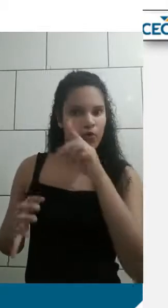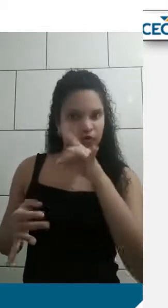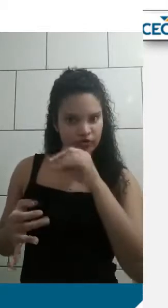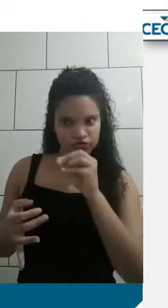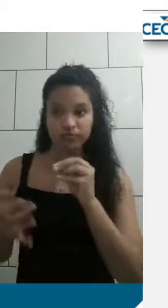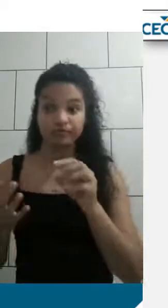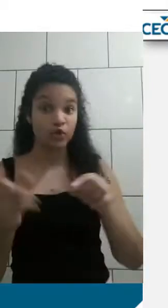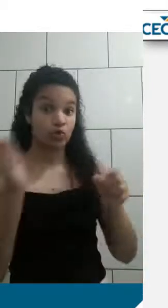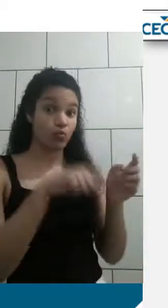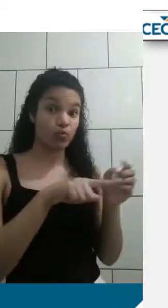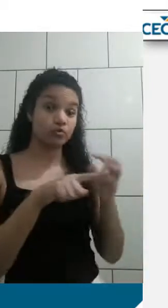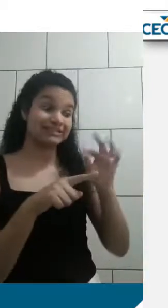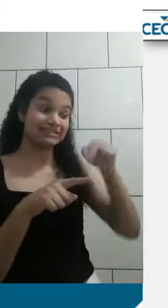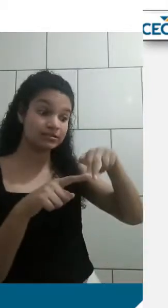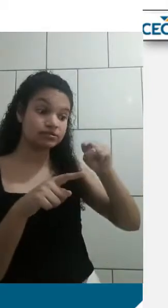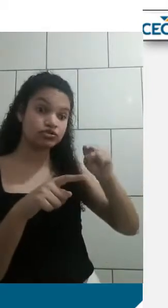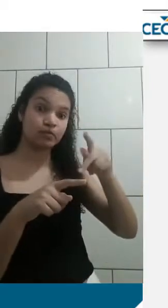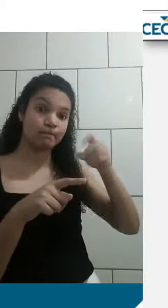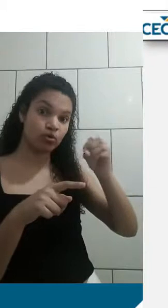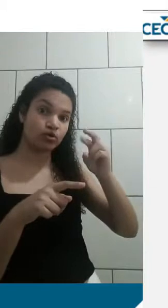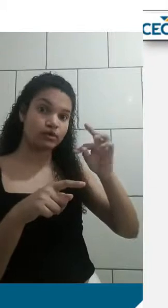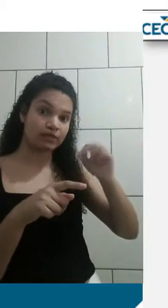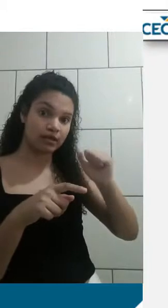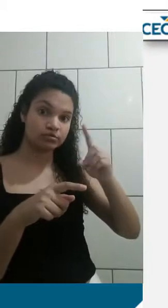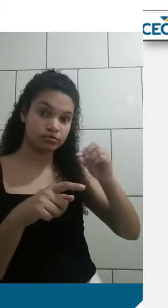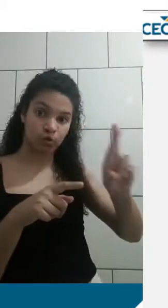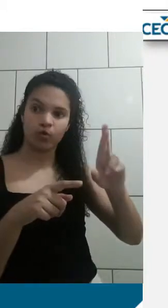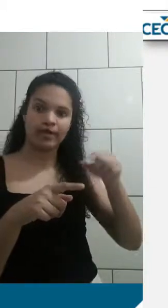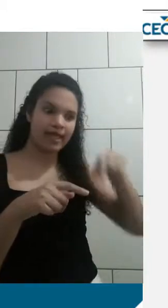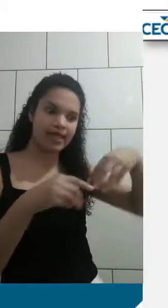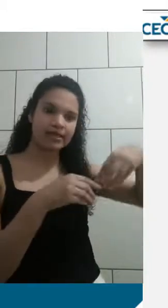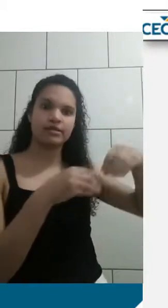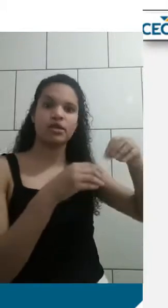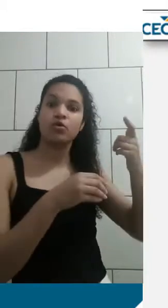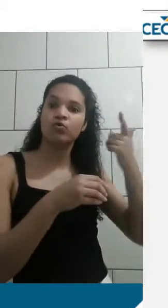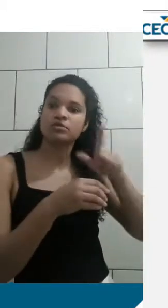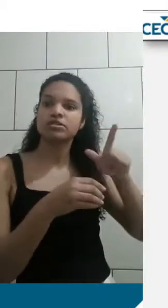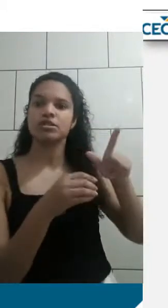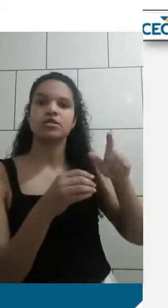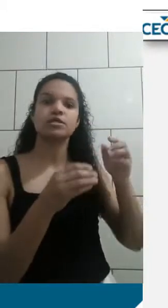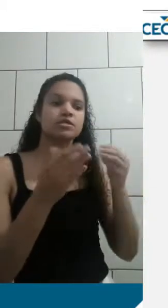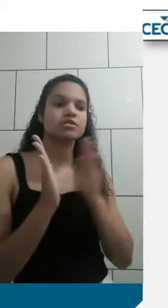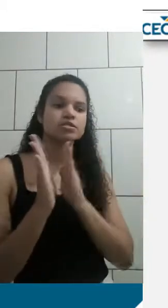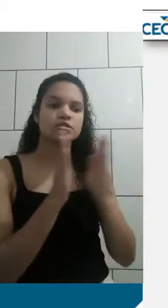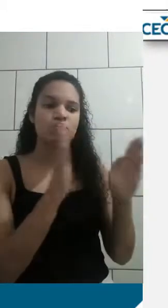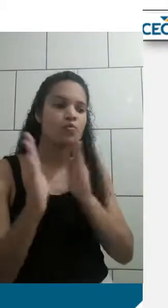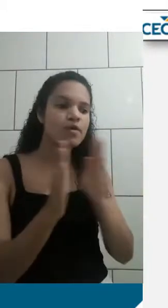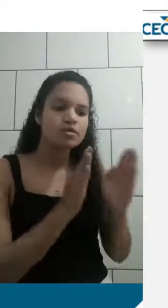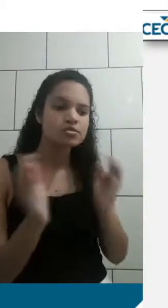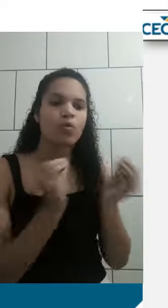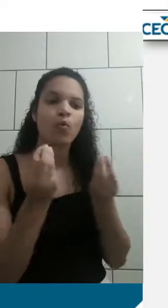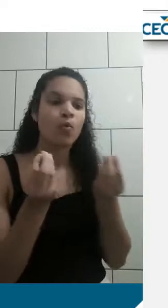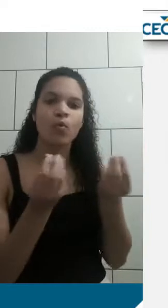que traz os aminoácidos de acordo com a sequência do RNA mensageiro. Então como ocorre a